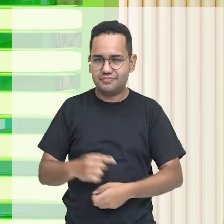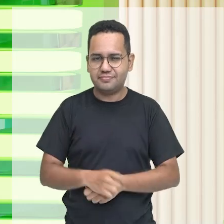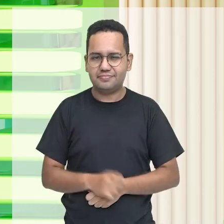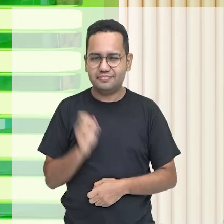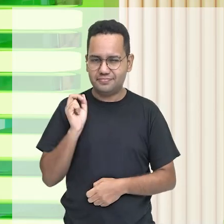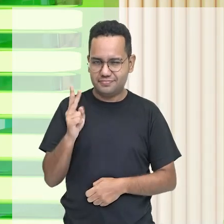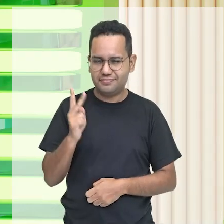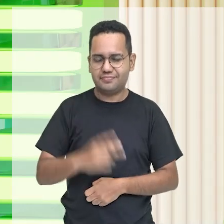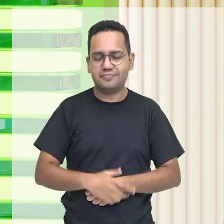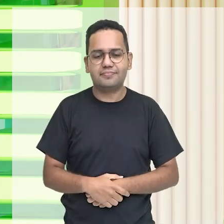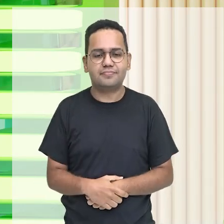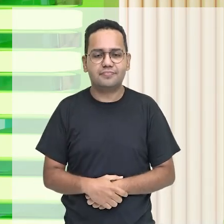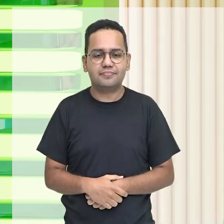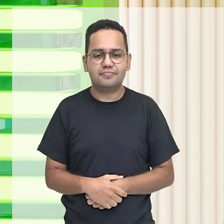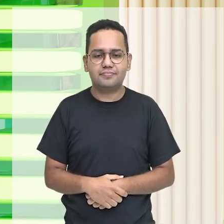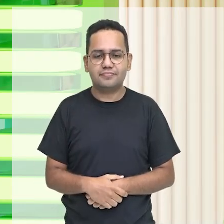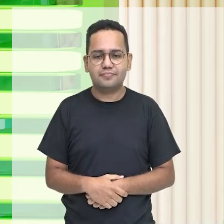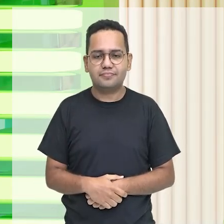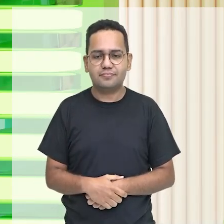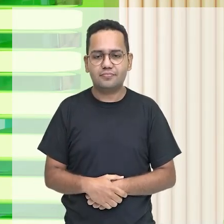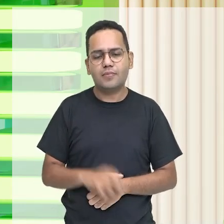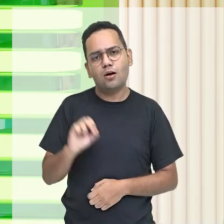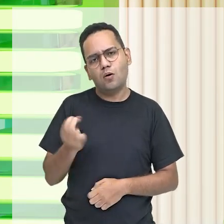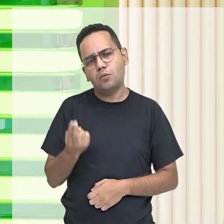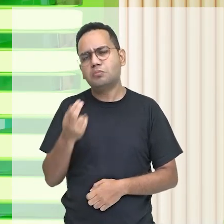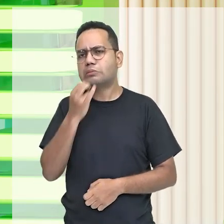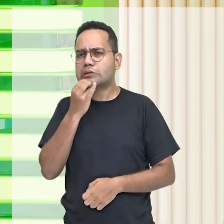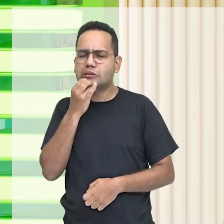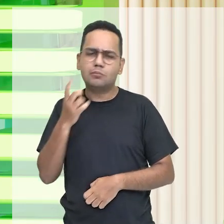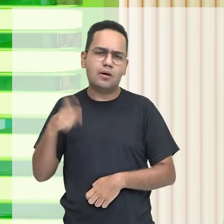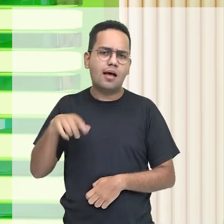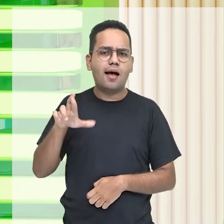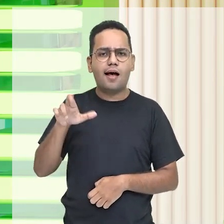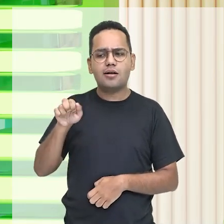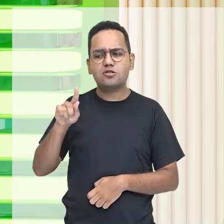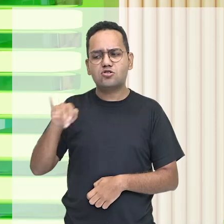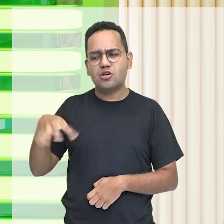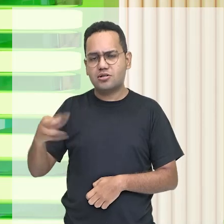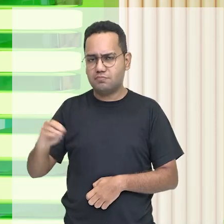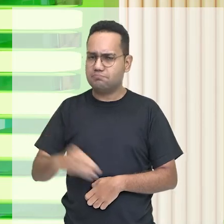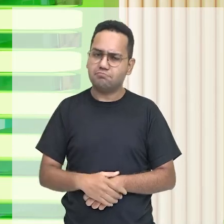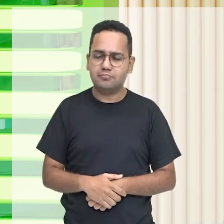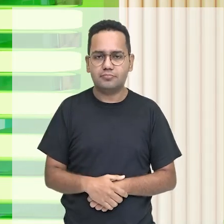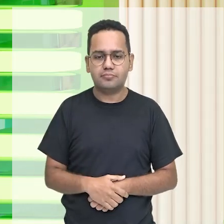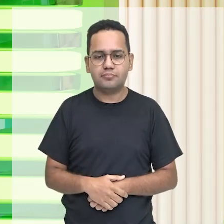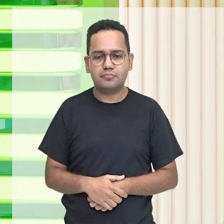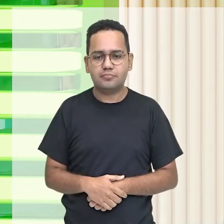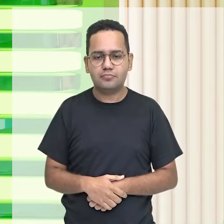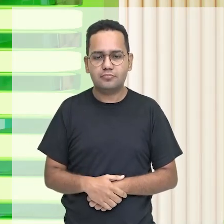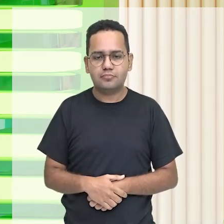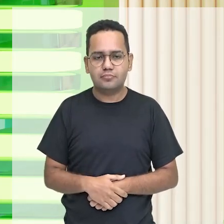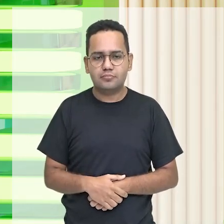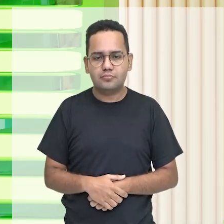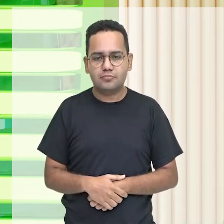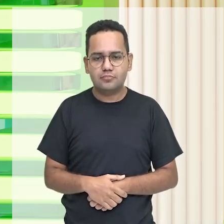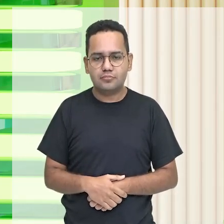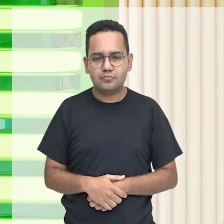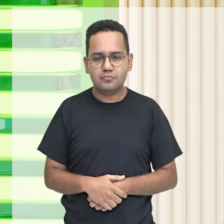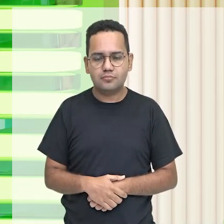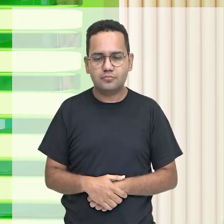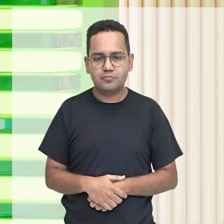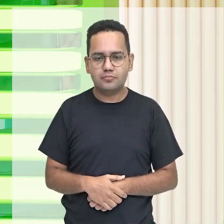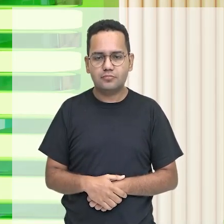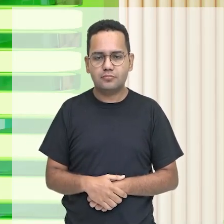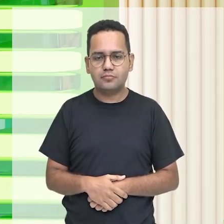e irradiação ou radiação. Então, não esqueçam. Agora,